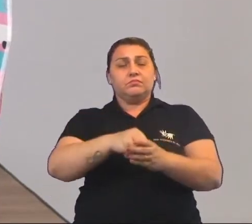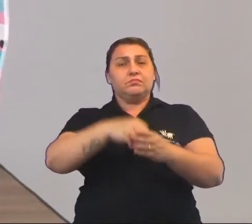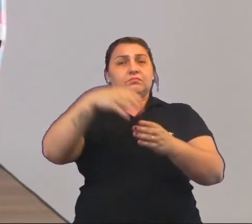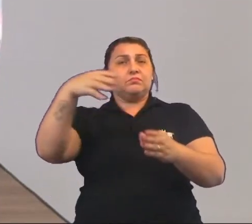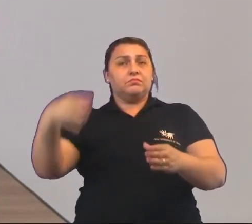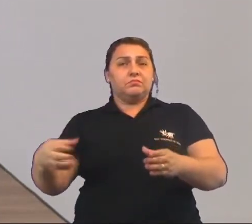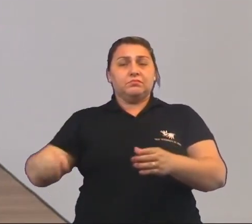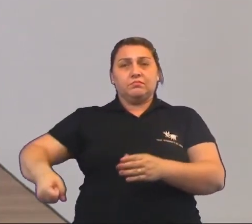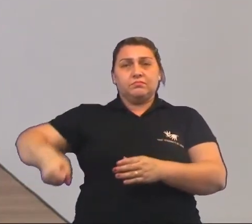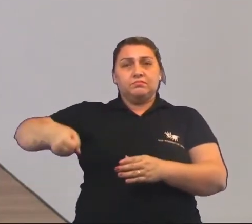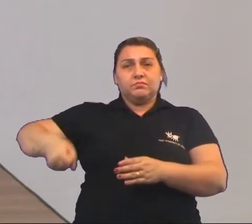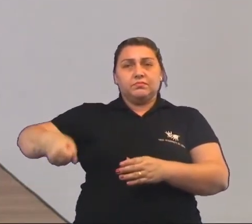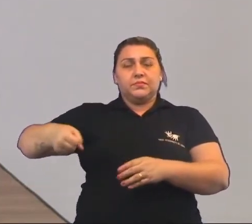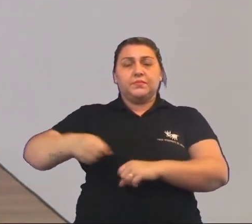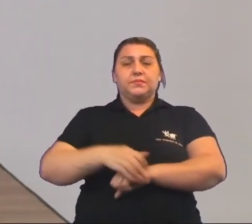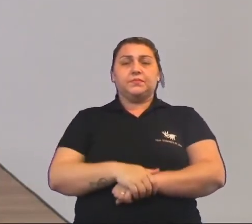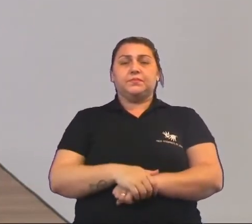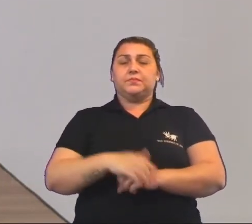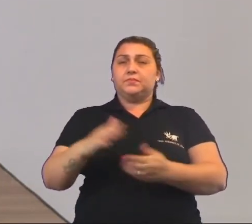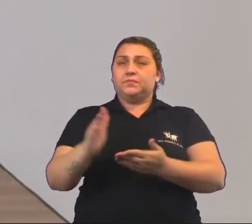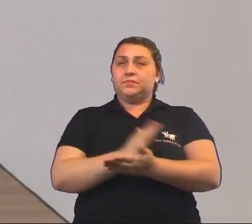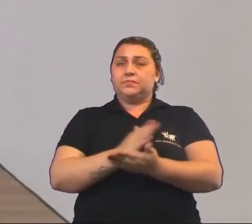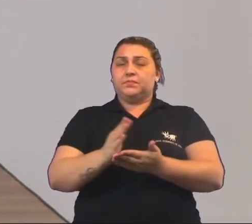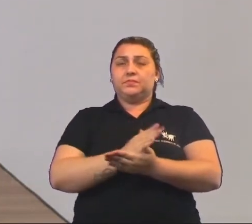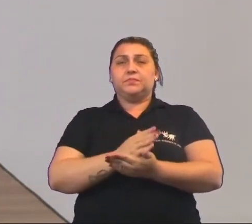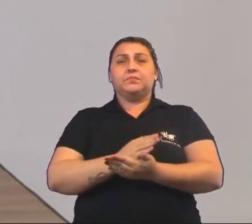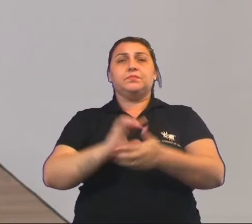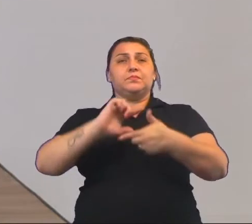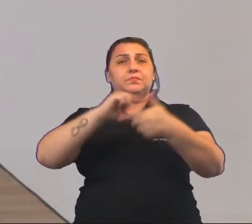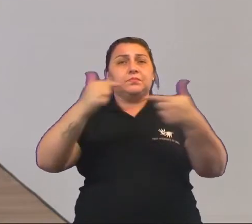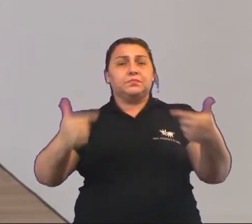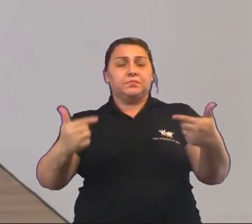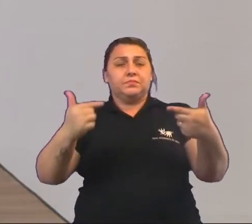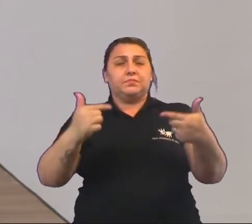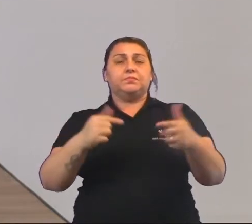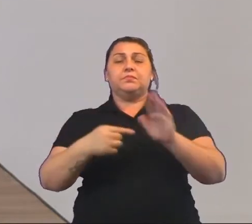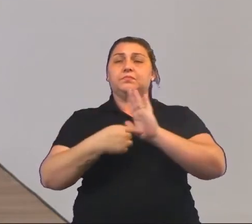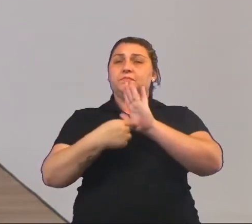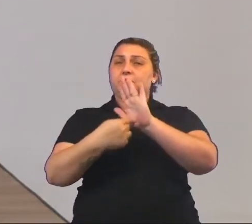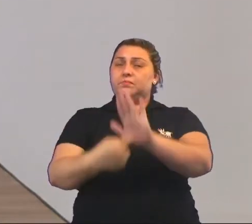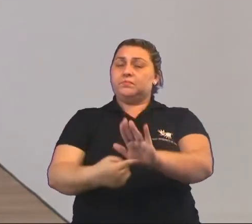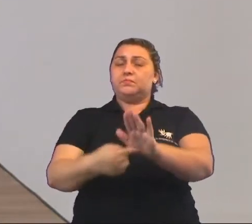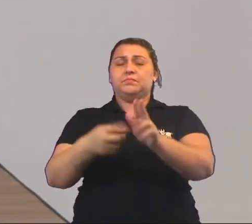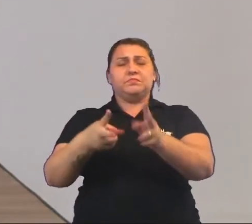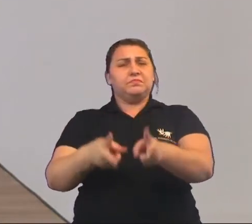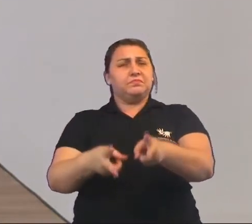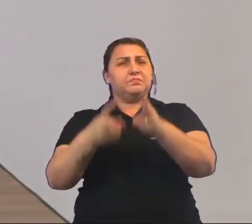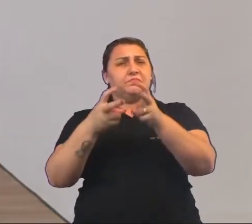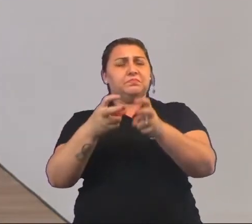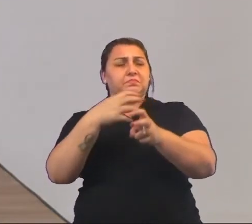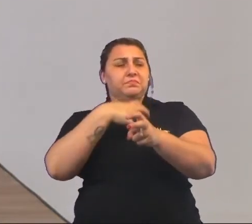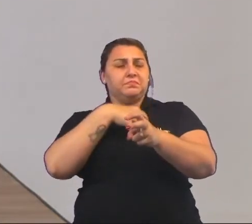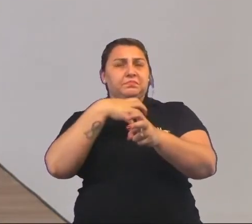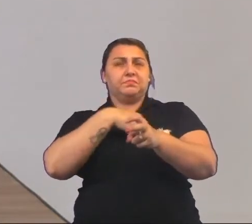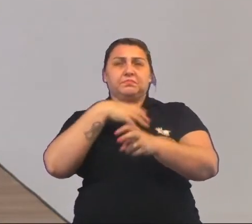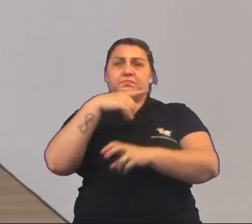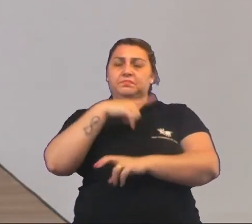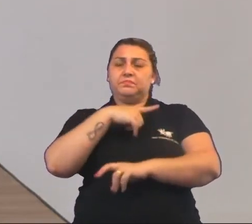desta sacola algumas figuras, algumas embalagens e nós vamos observar o formato que elas